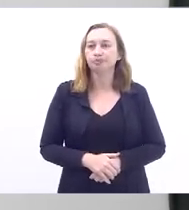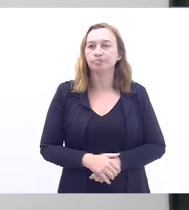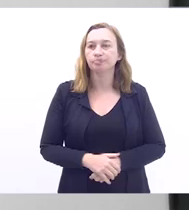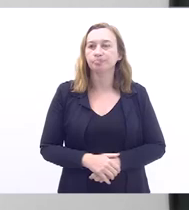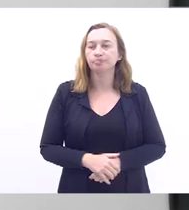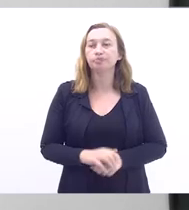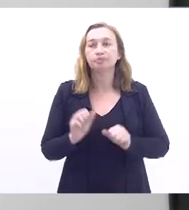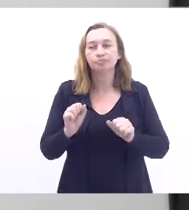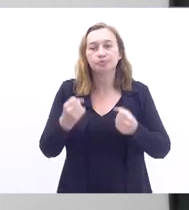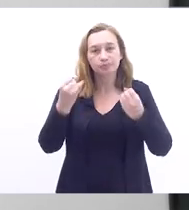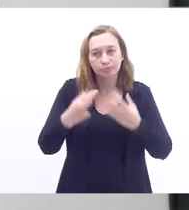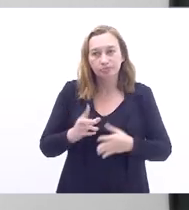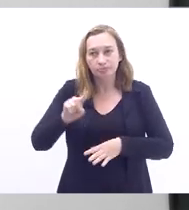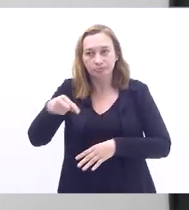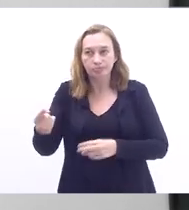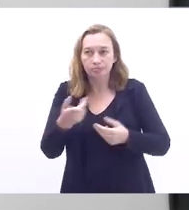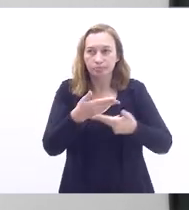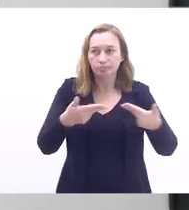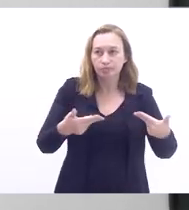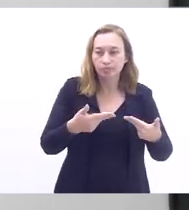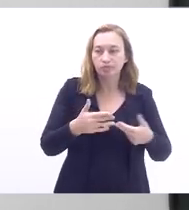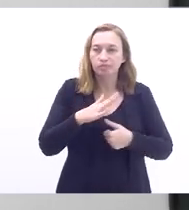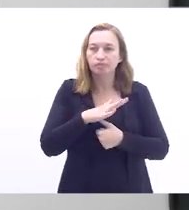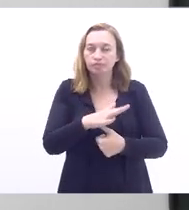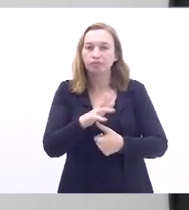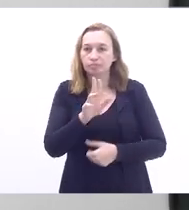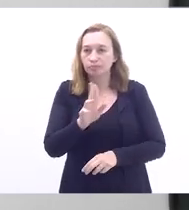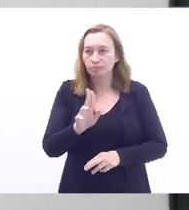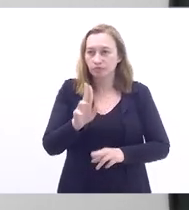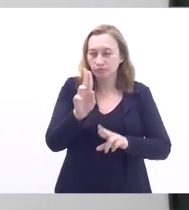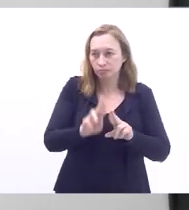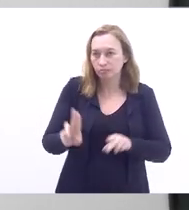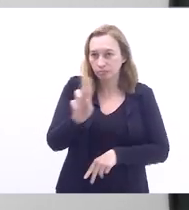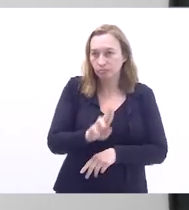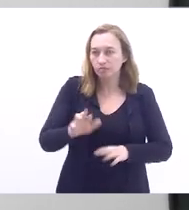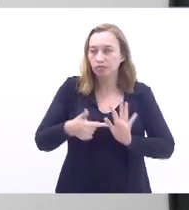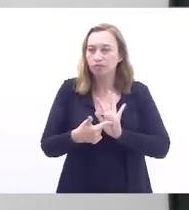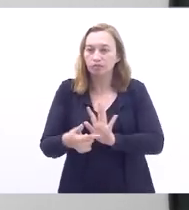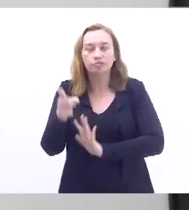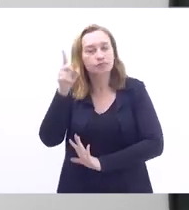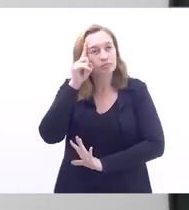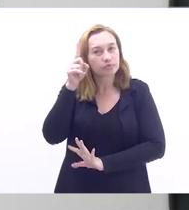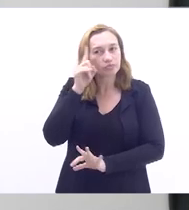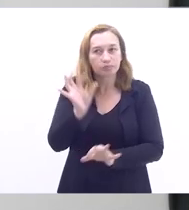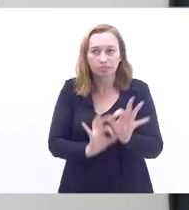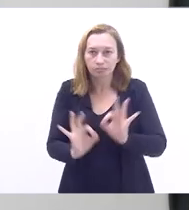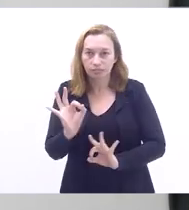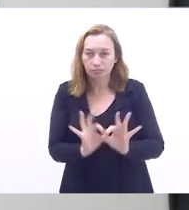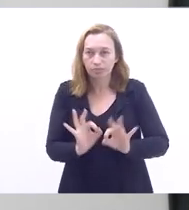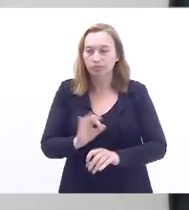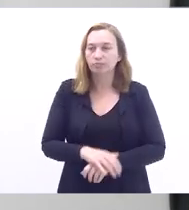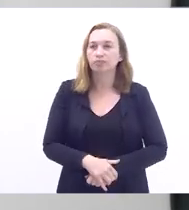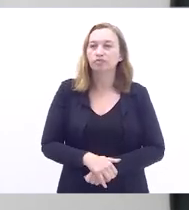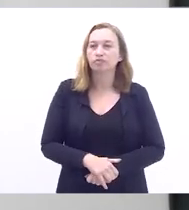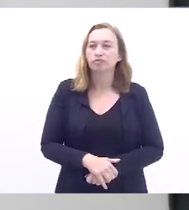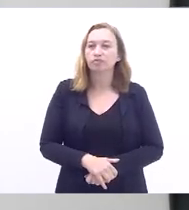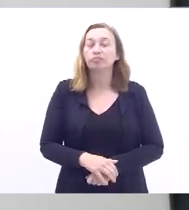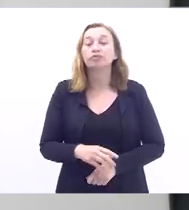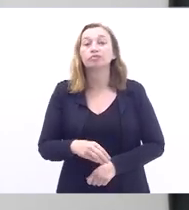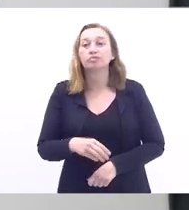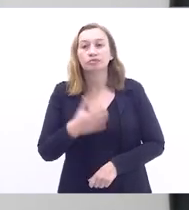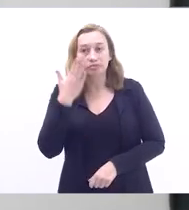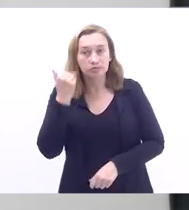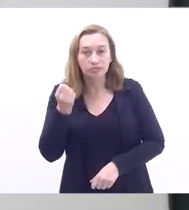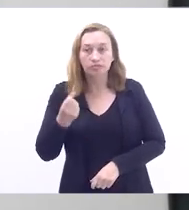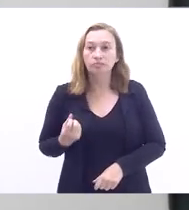e é bom esclarecer outra coisa é o reitor da UEM filho ela é uma moça todo dia no Bandejão bom então se alguém